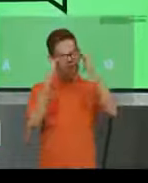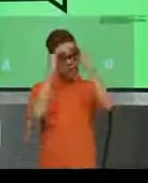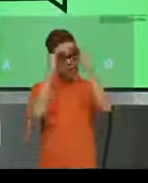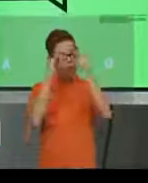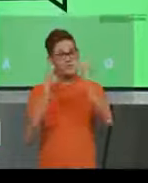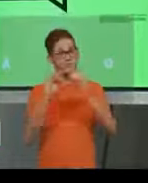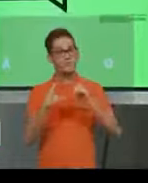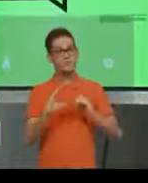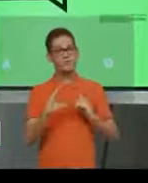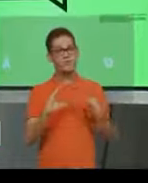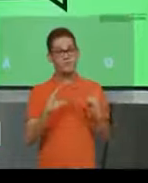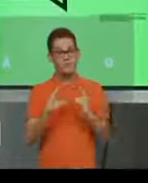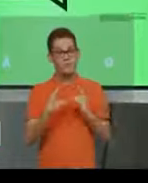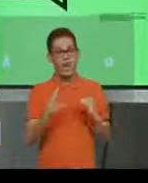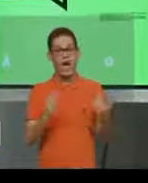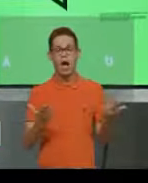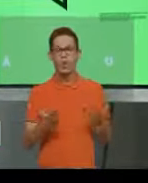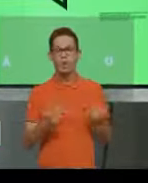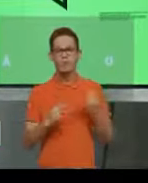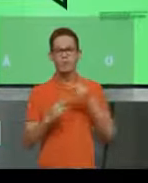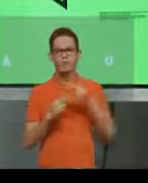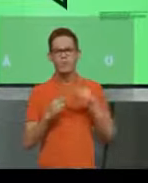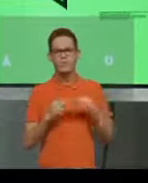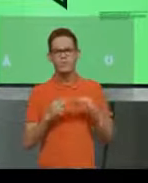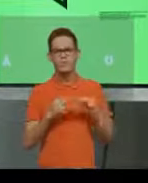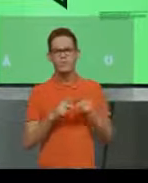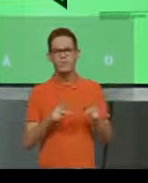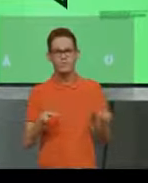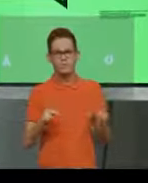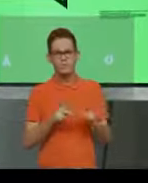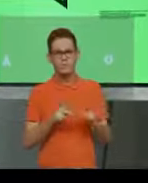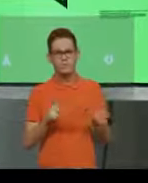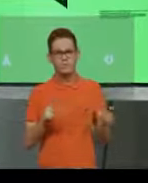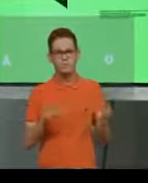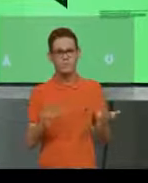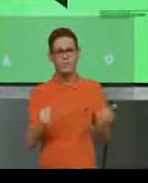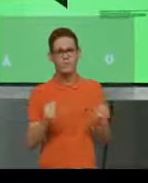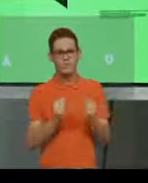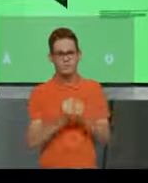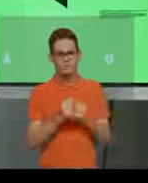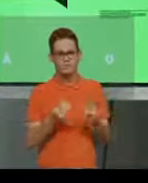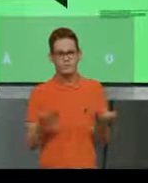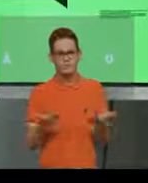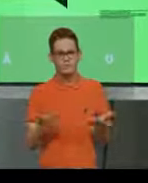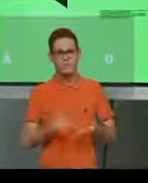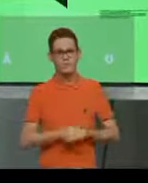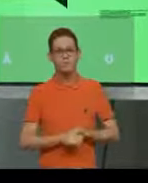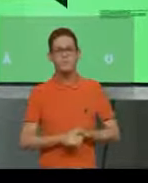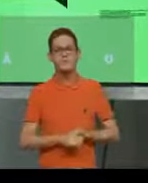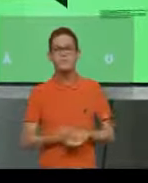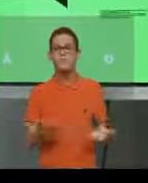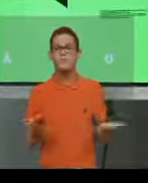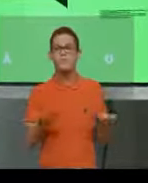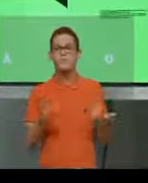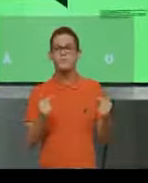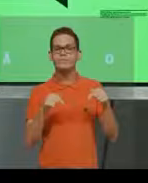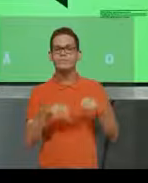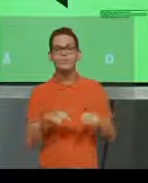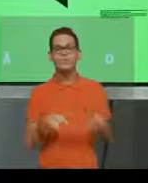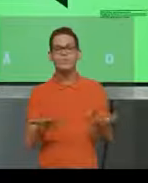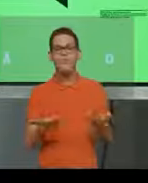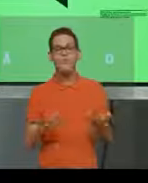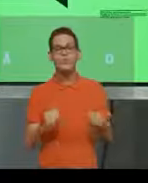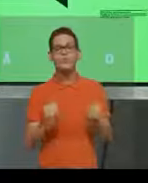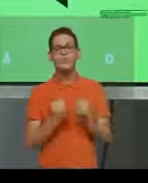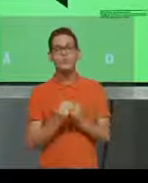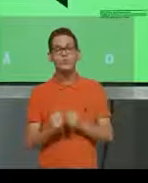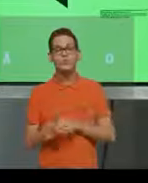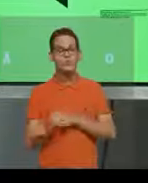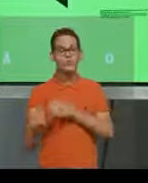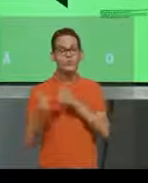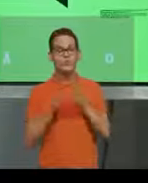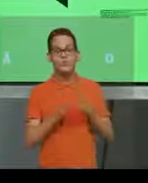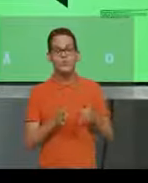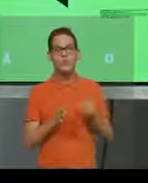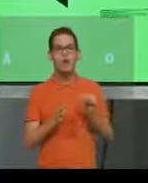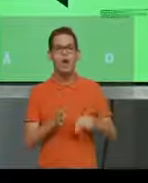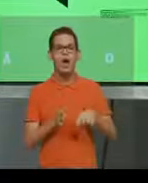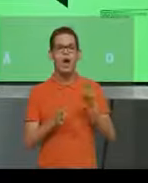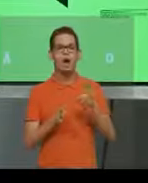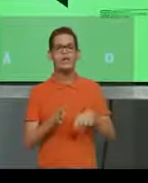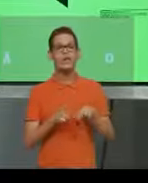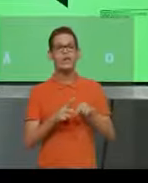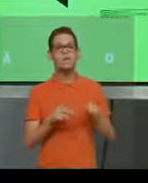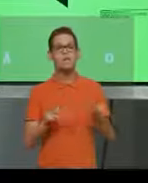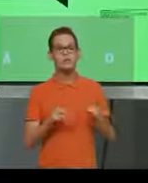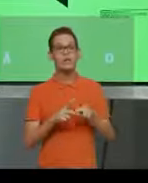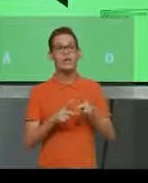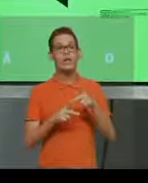distanciamento social, teremos apenas 2 professores por bloco. Nesse primeiro bloco, estão aqui comigo os professores